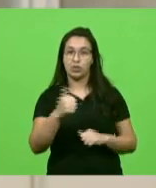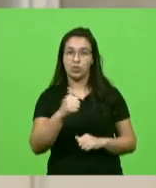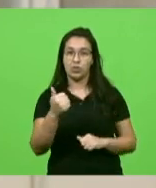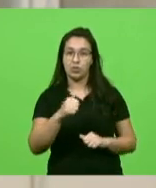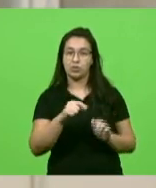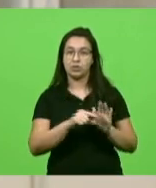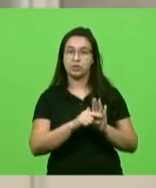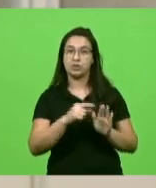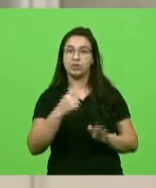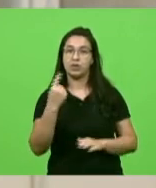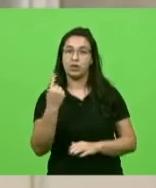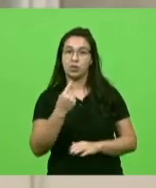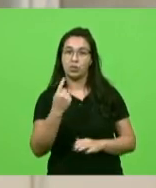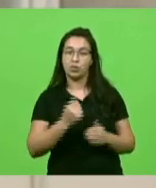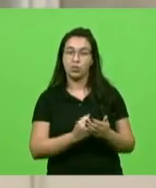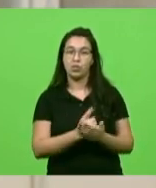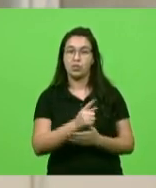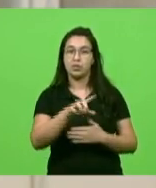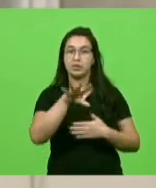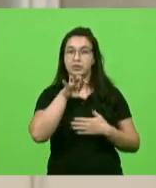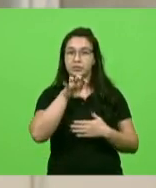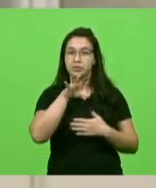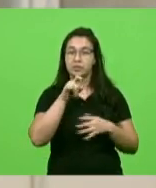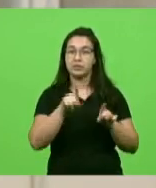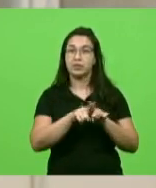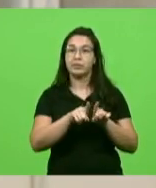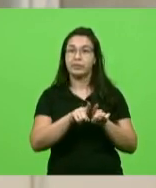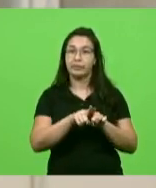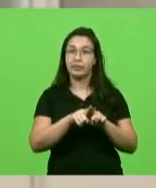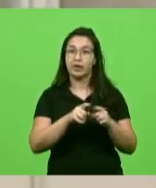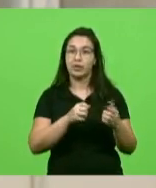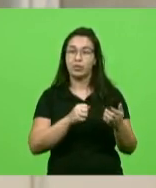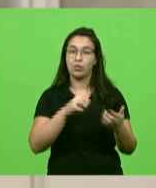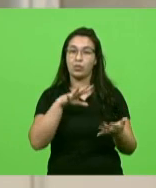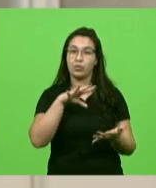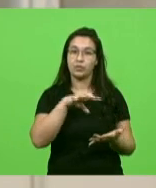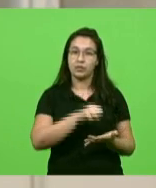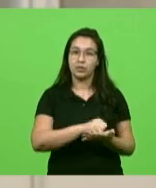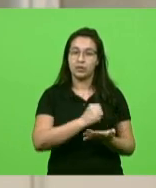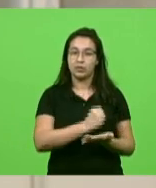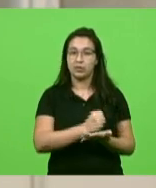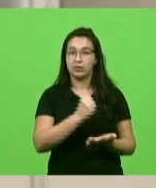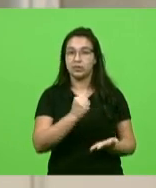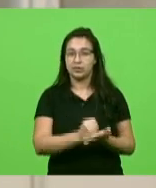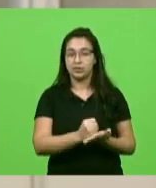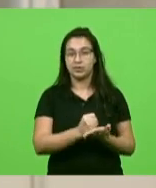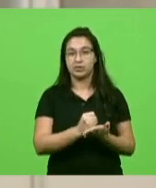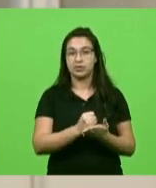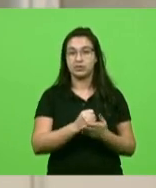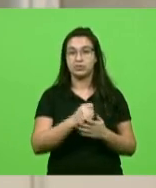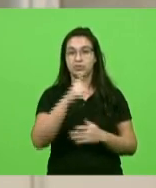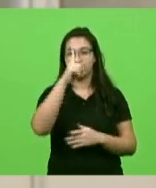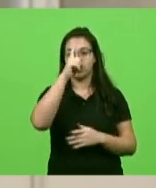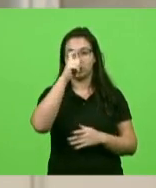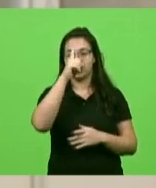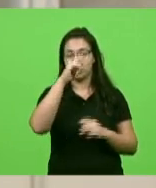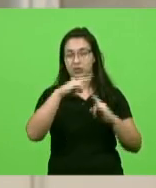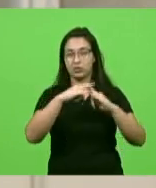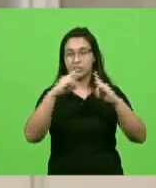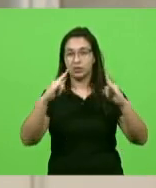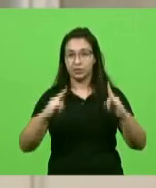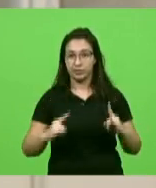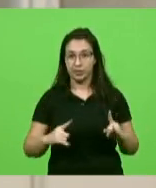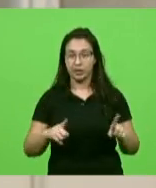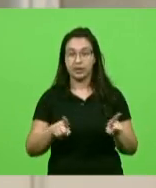tem um aquisição dos respiradores e processo de contratação do hospital de campanha artigo 9º e tem CEP